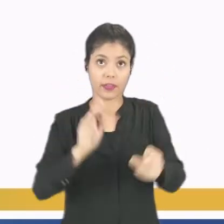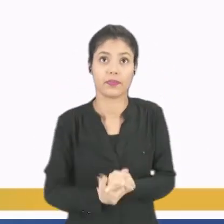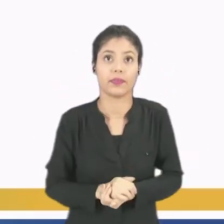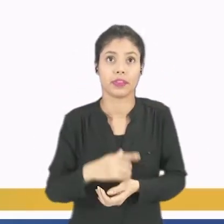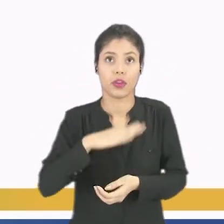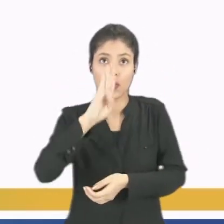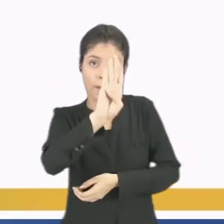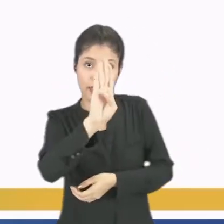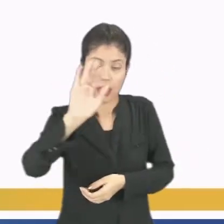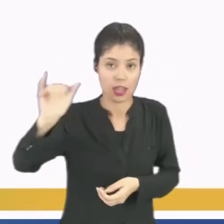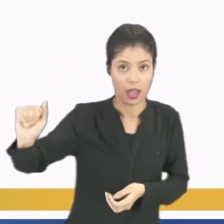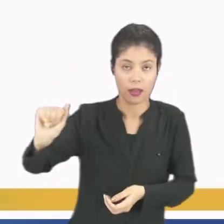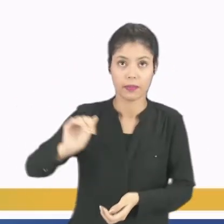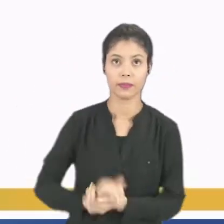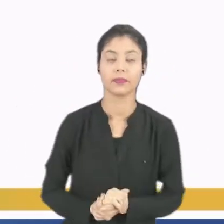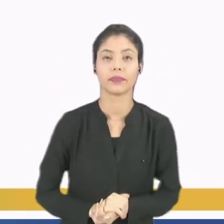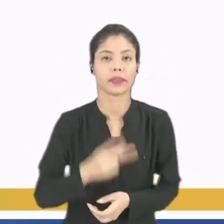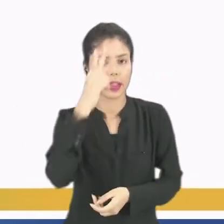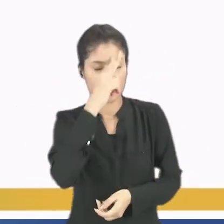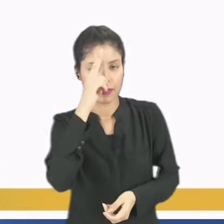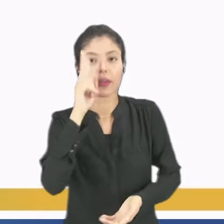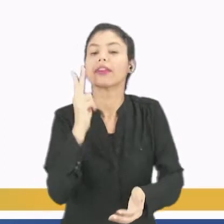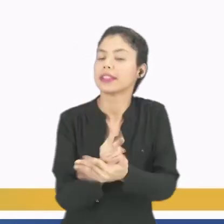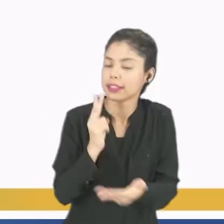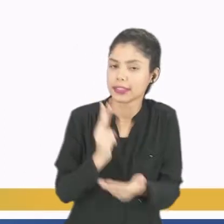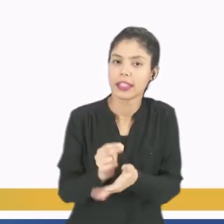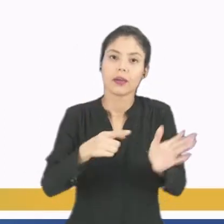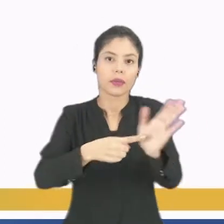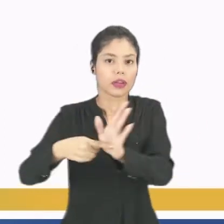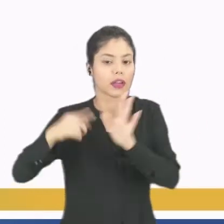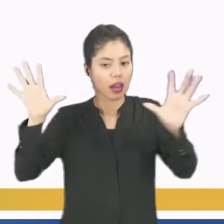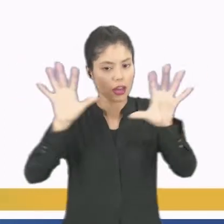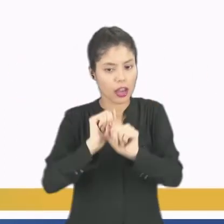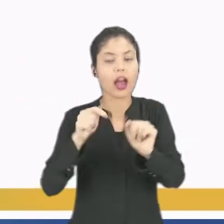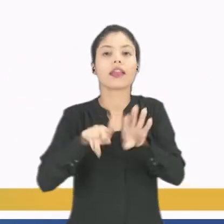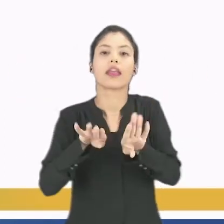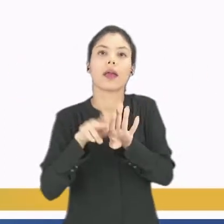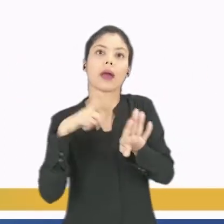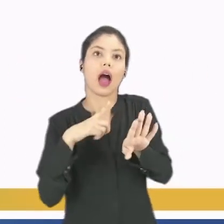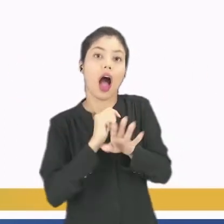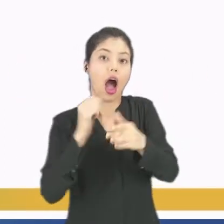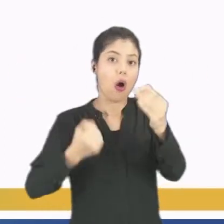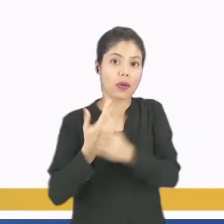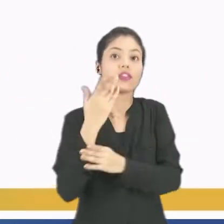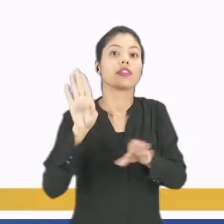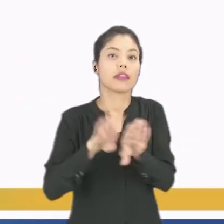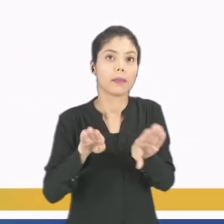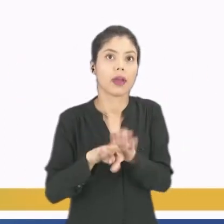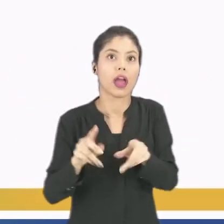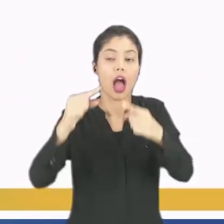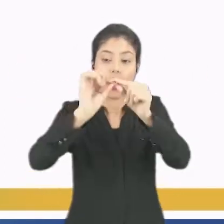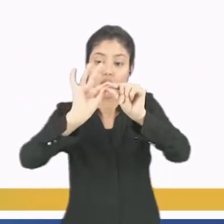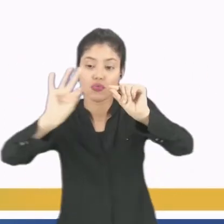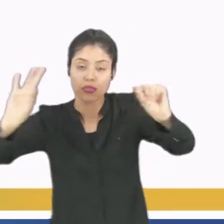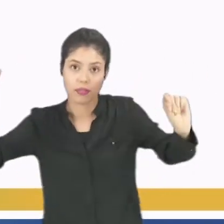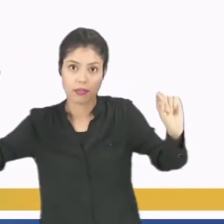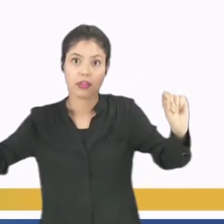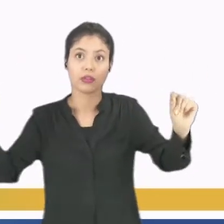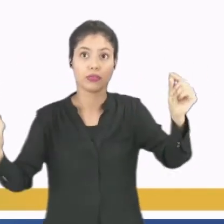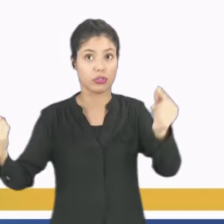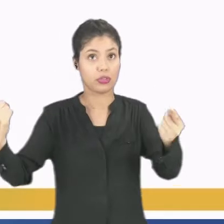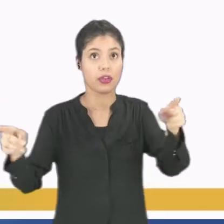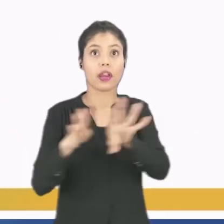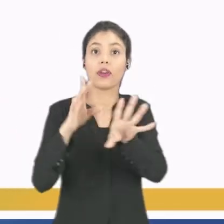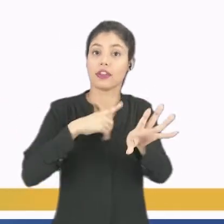do yb menos ya. Lembrando que é sempre a extremidade menos a origem. Então, essa distância eu tenho, essa